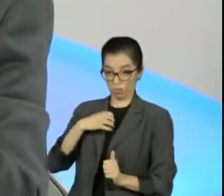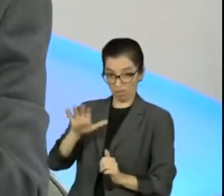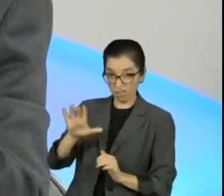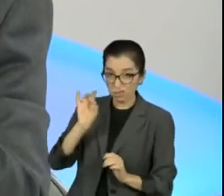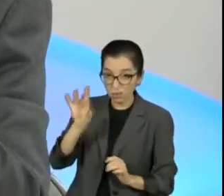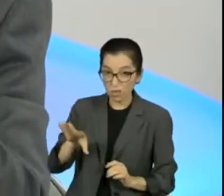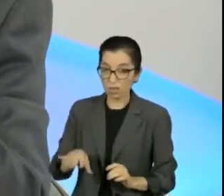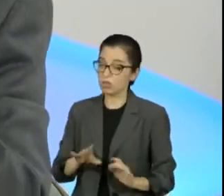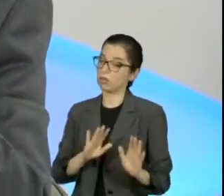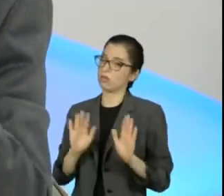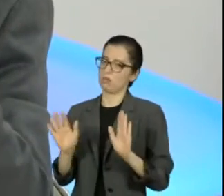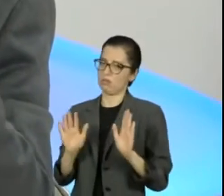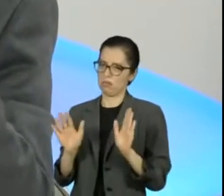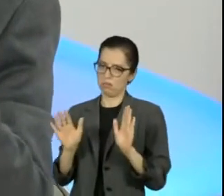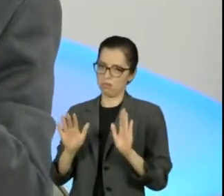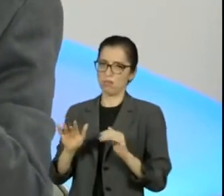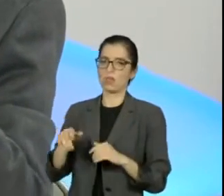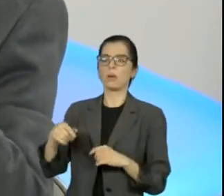Então,